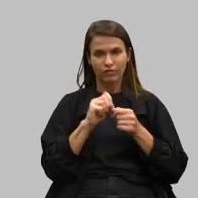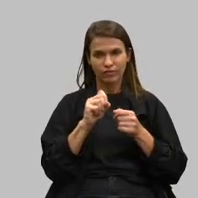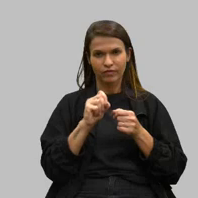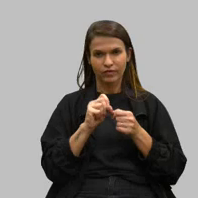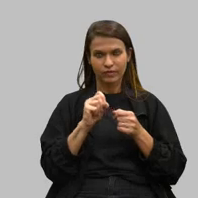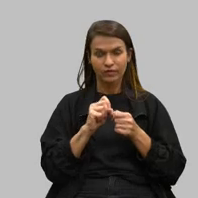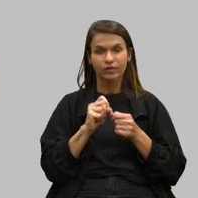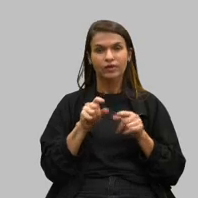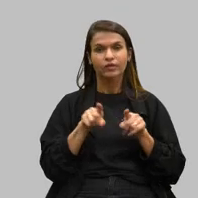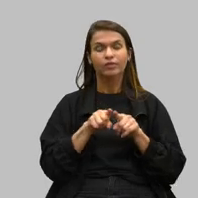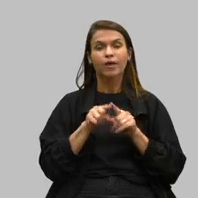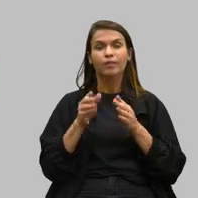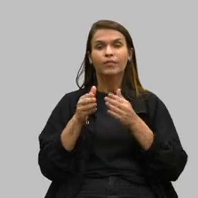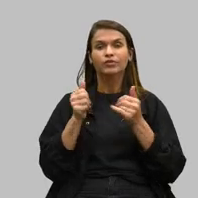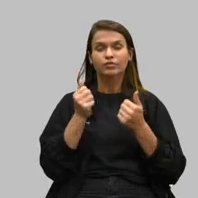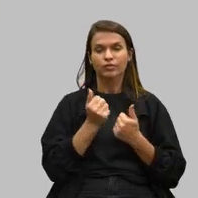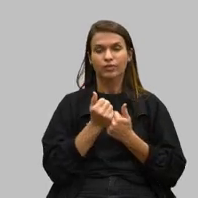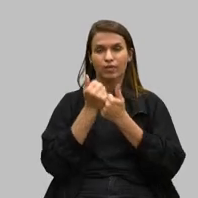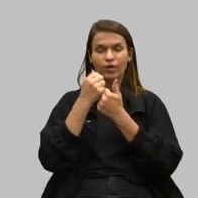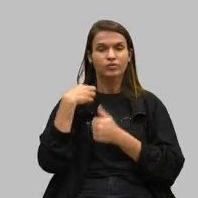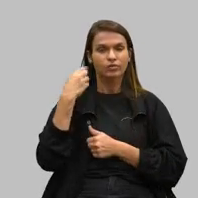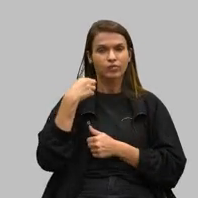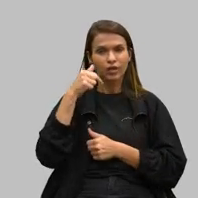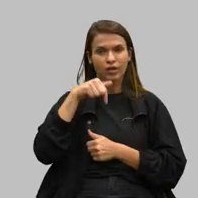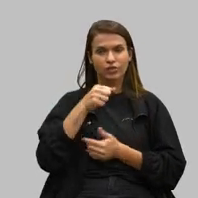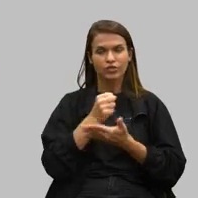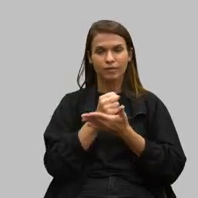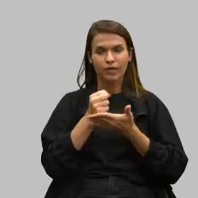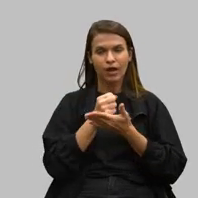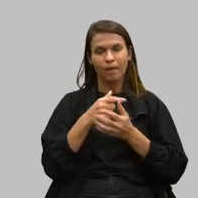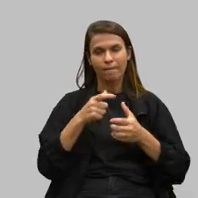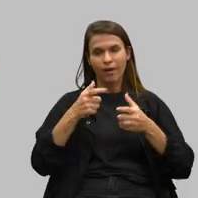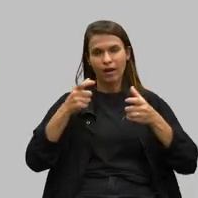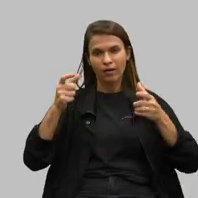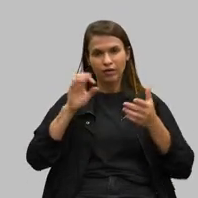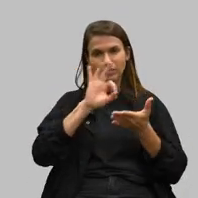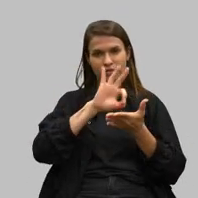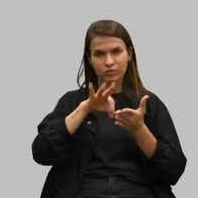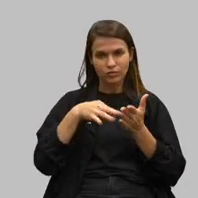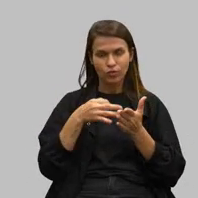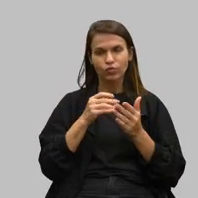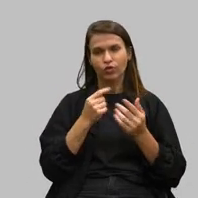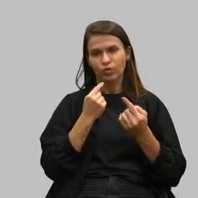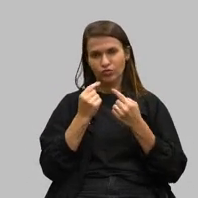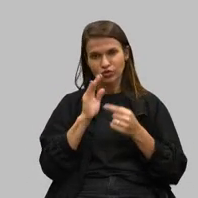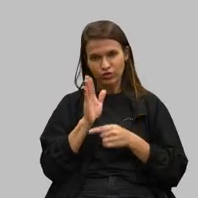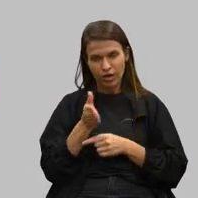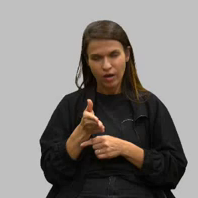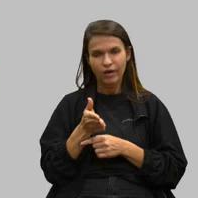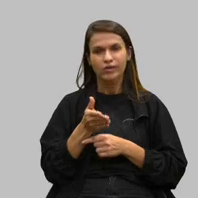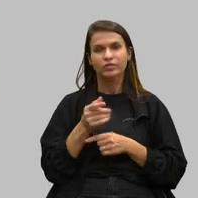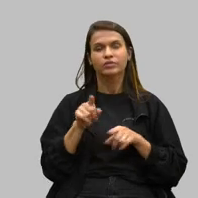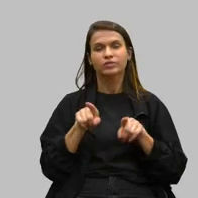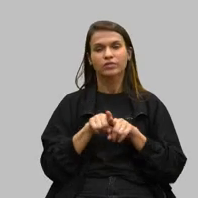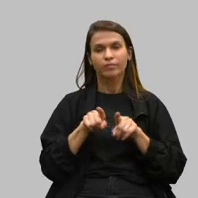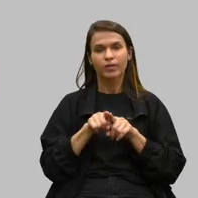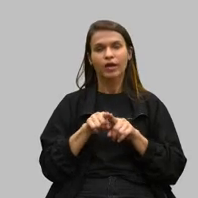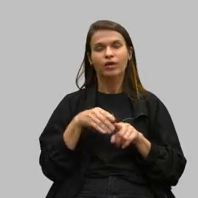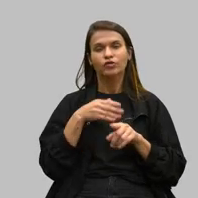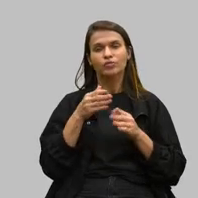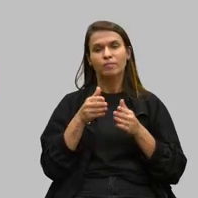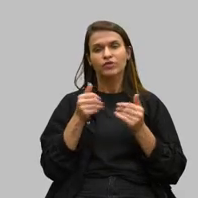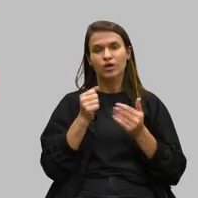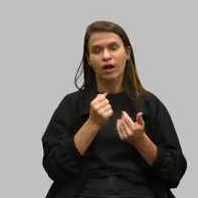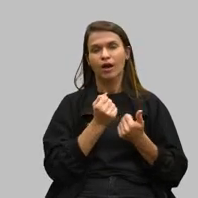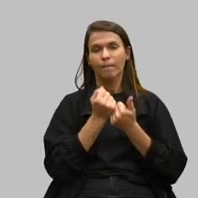E gostaria de pedir um apoio, os deputados aqui de base, a maioria assinou, os que eu conversei, e também gostaria de pedir apoio